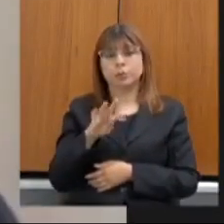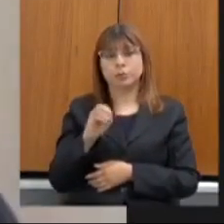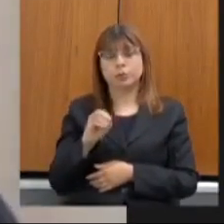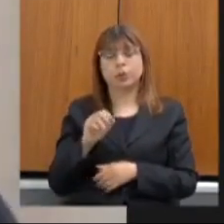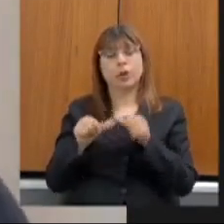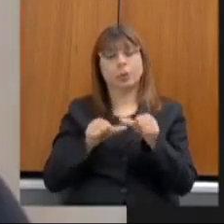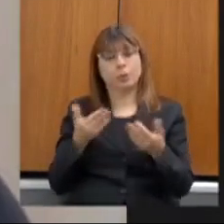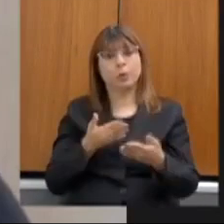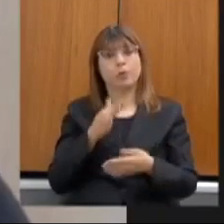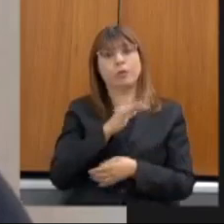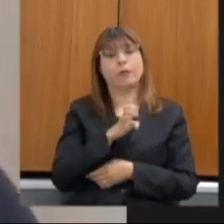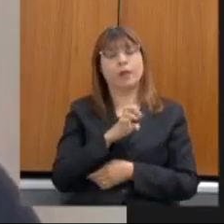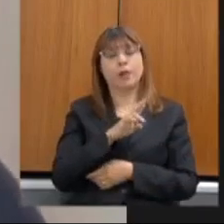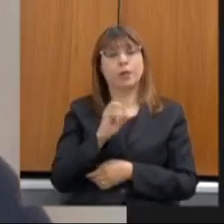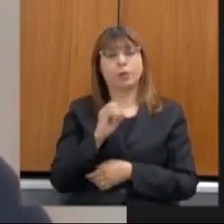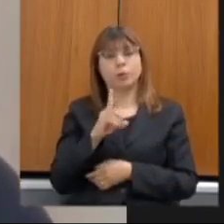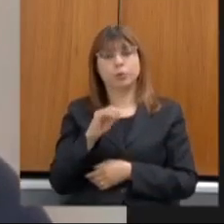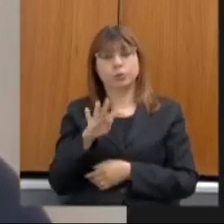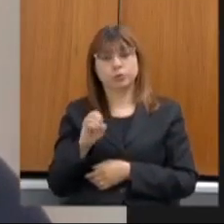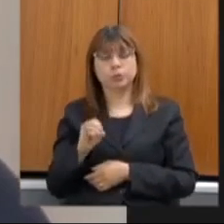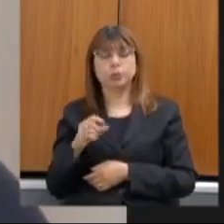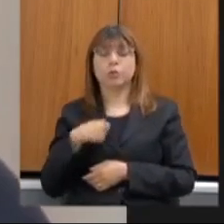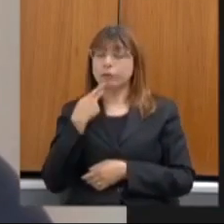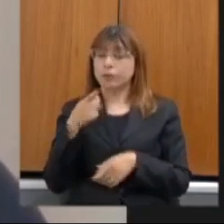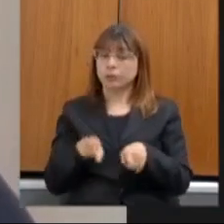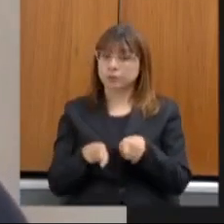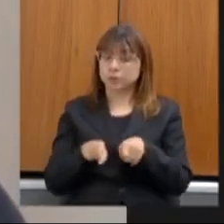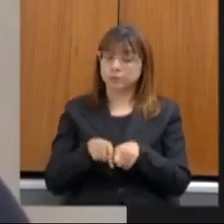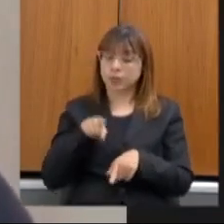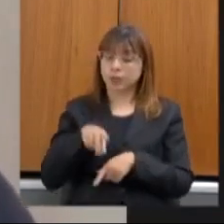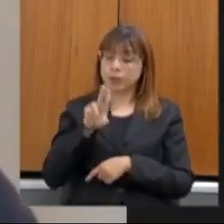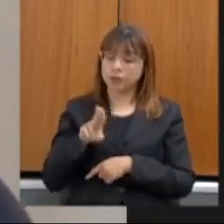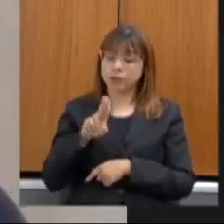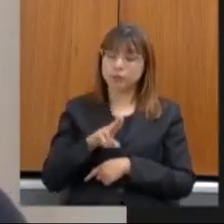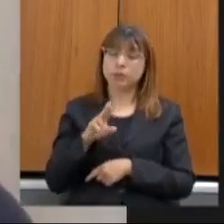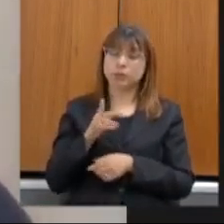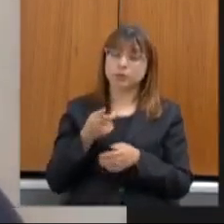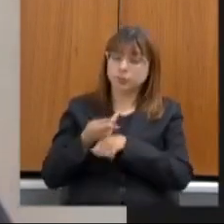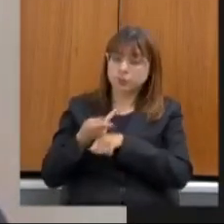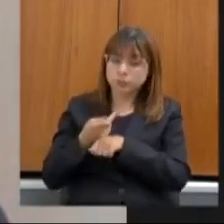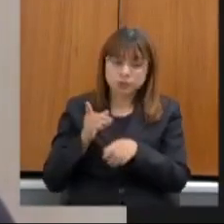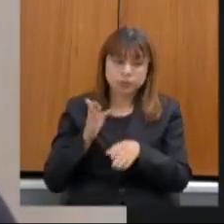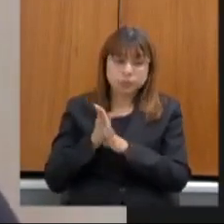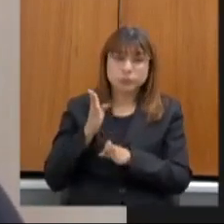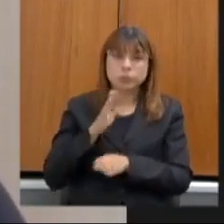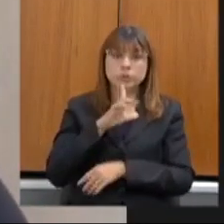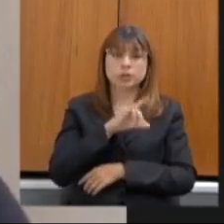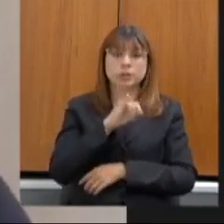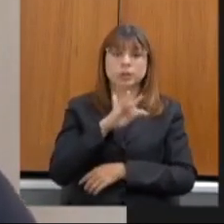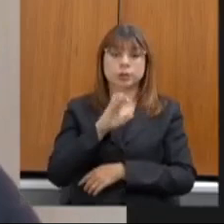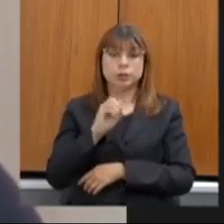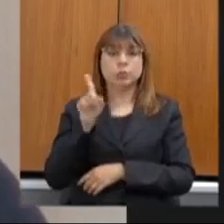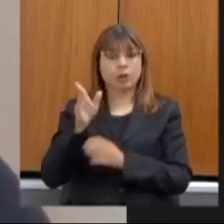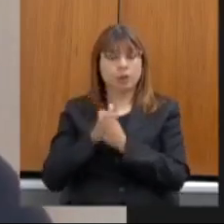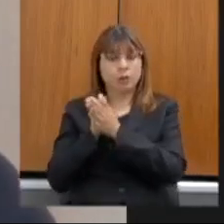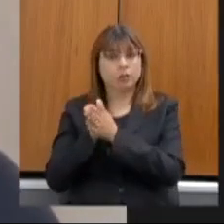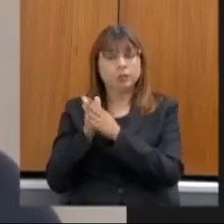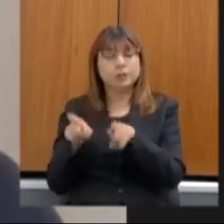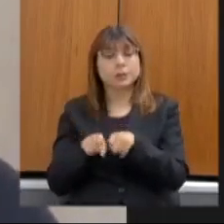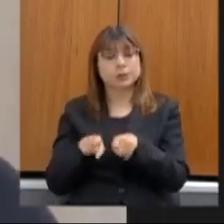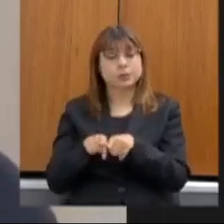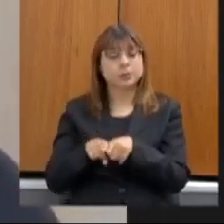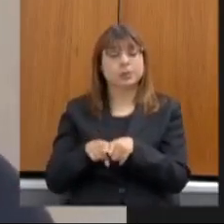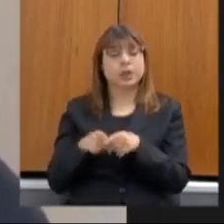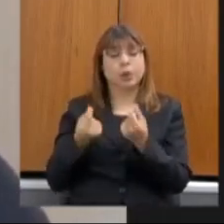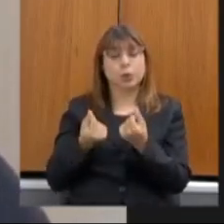ferro do eu estou falando na na exploração do lítio na Rua Jequitinhonha eu estou fazendo da economia